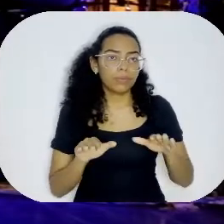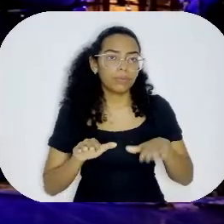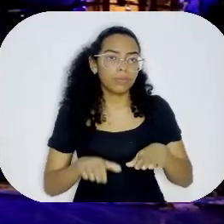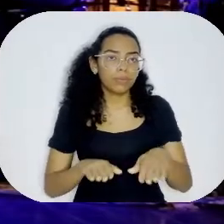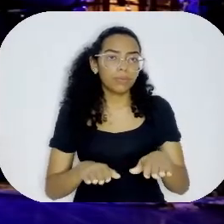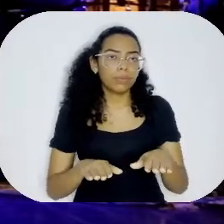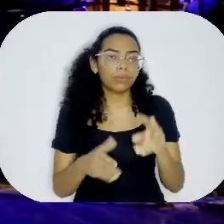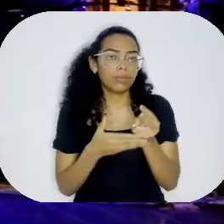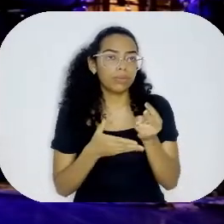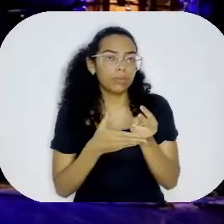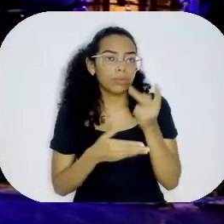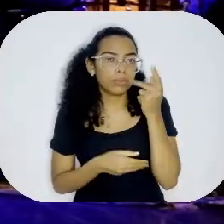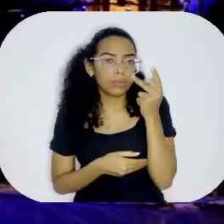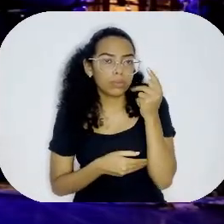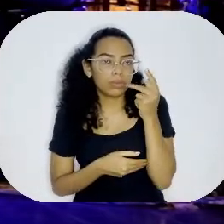quebradas desse chão.